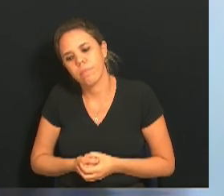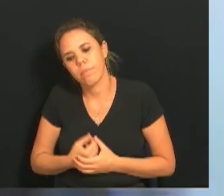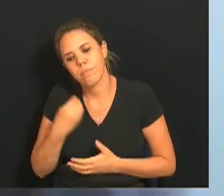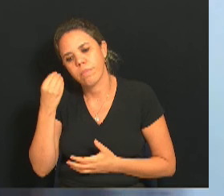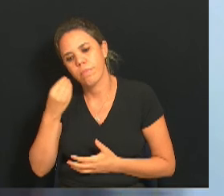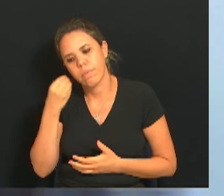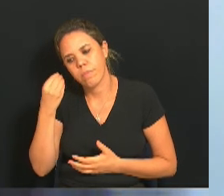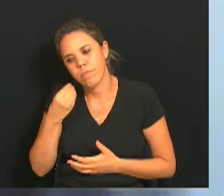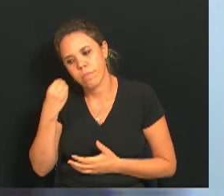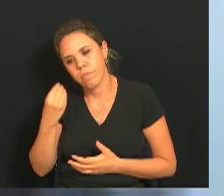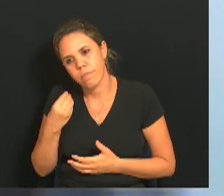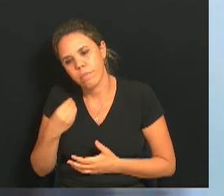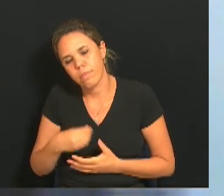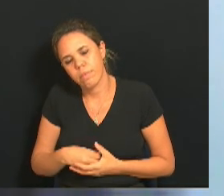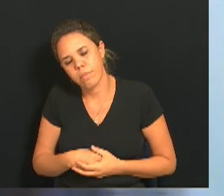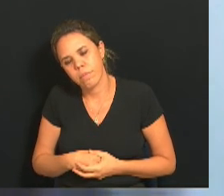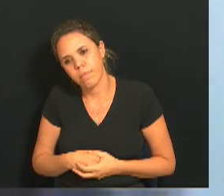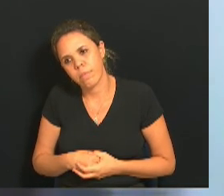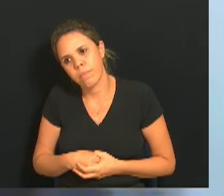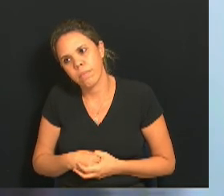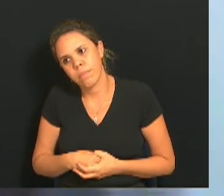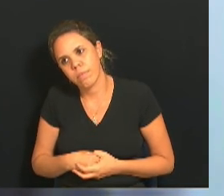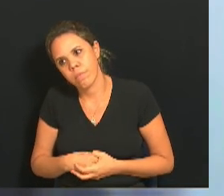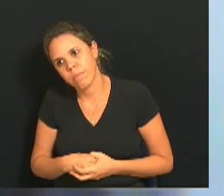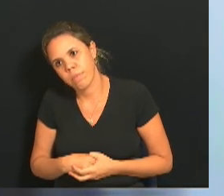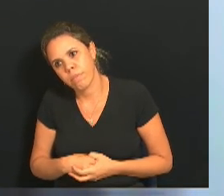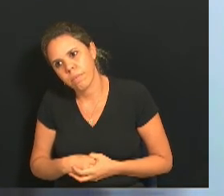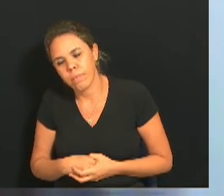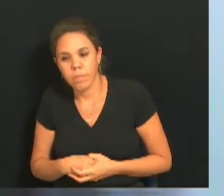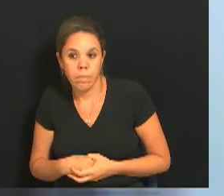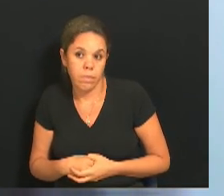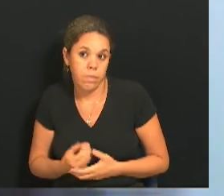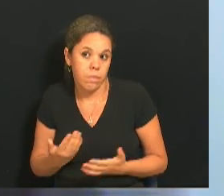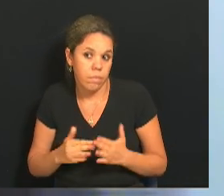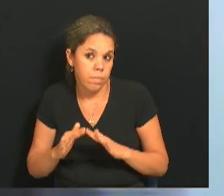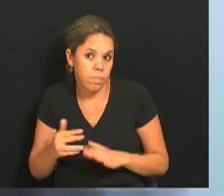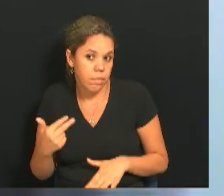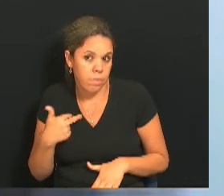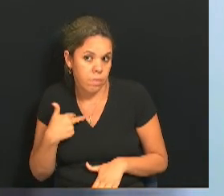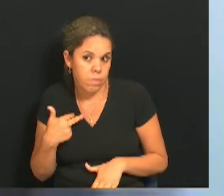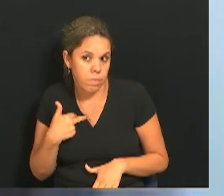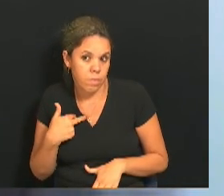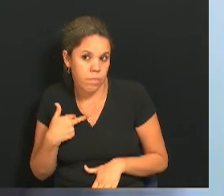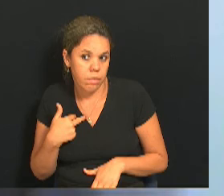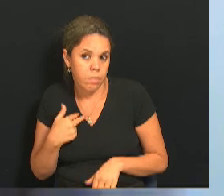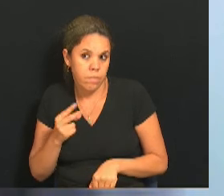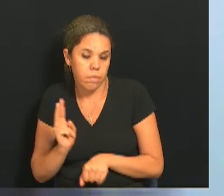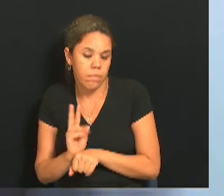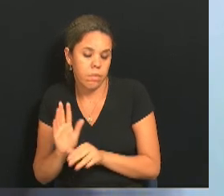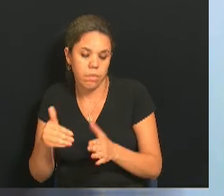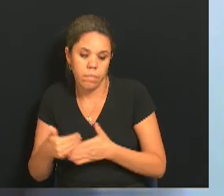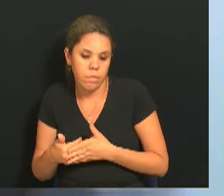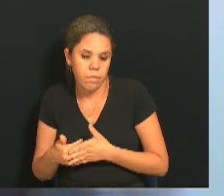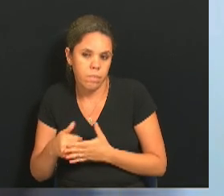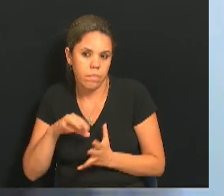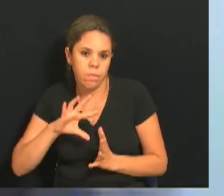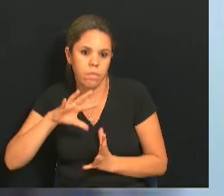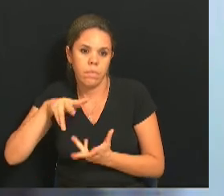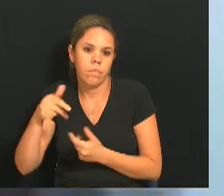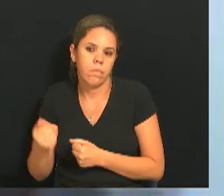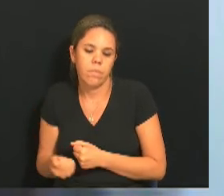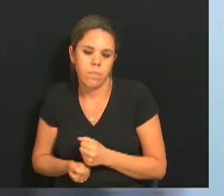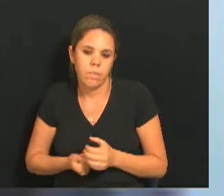a conjuntura, com o que está ocorrendo, né? A escola não pode ser uma bolha isolada do que ocorre no mundo, né? Isso